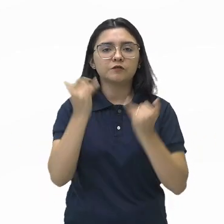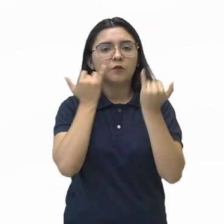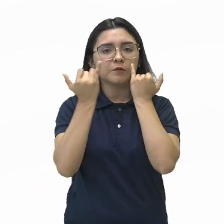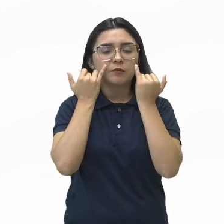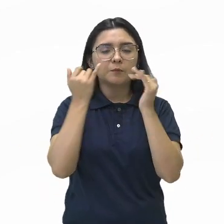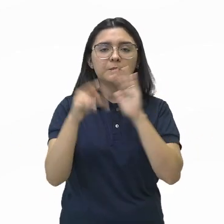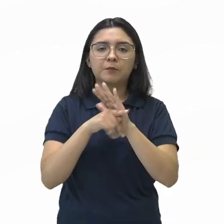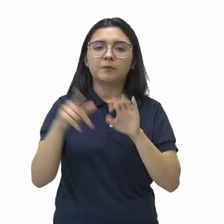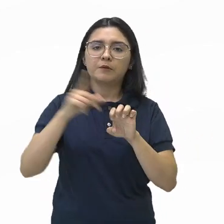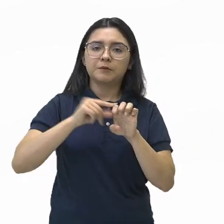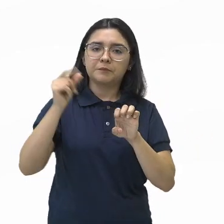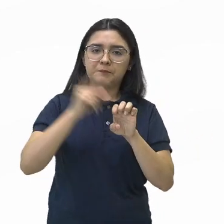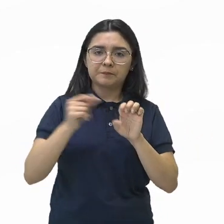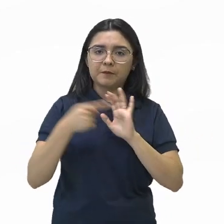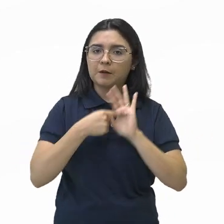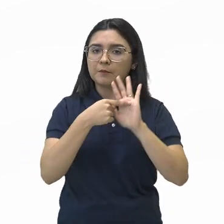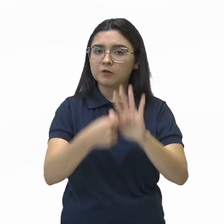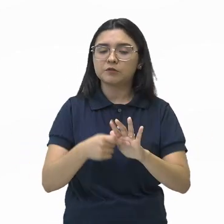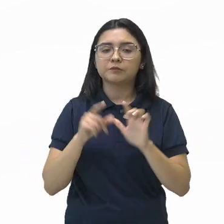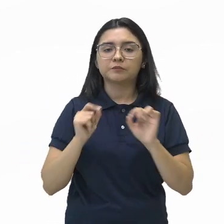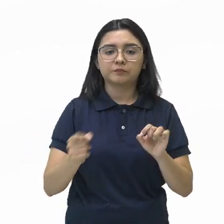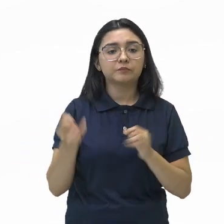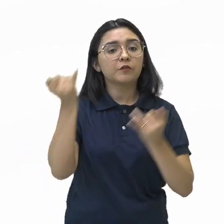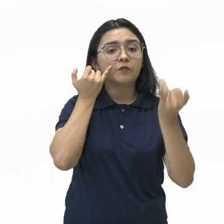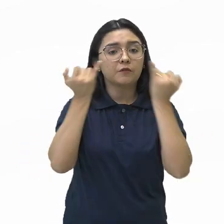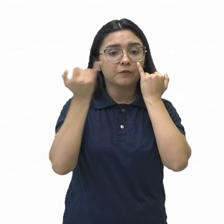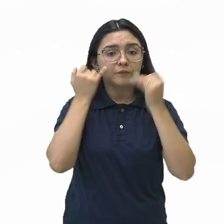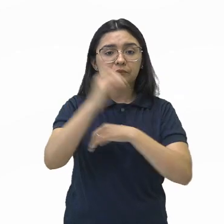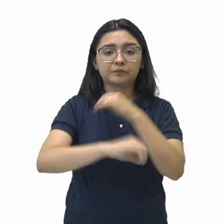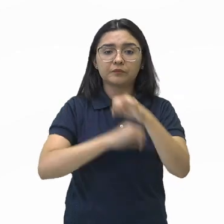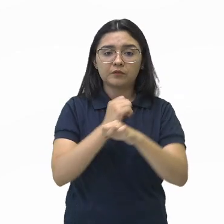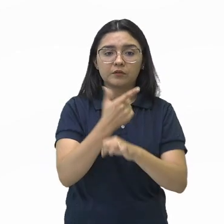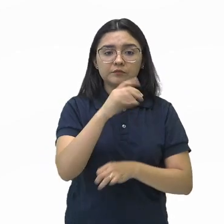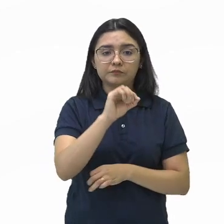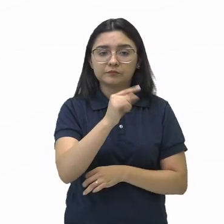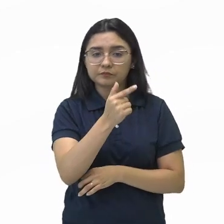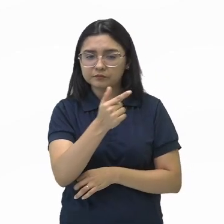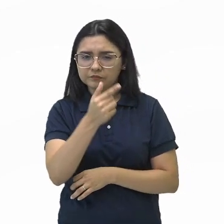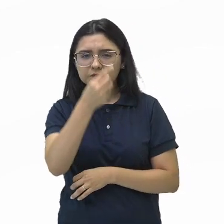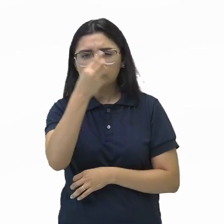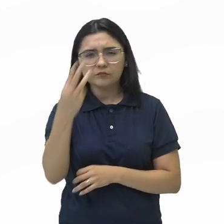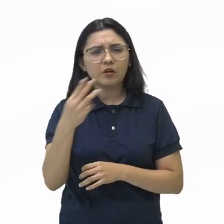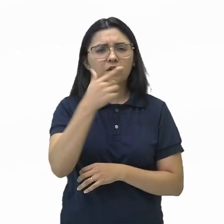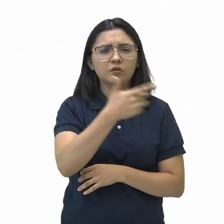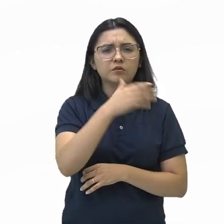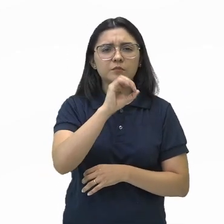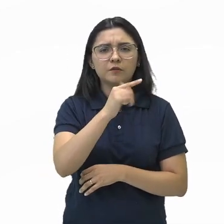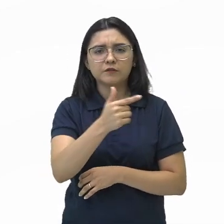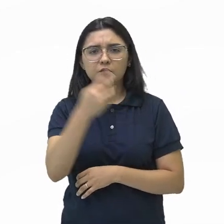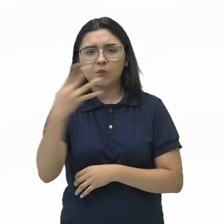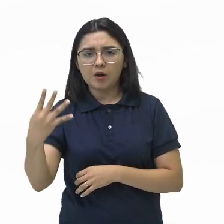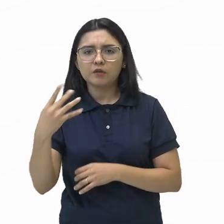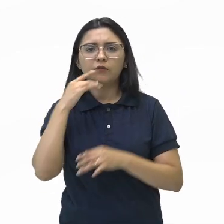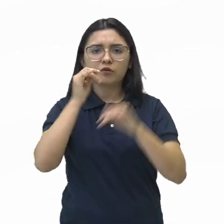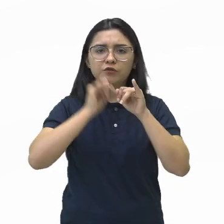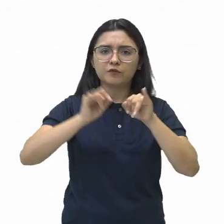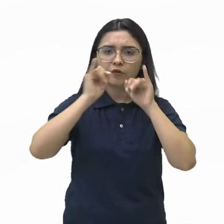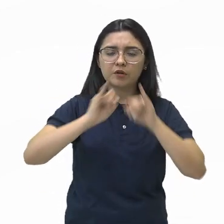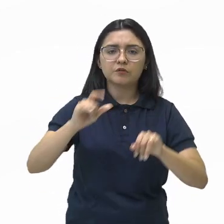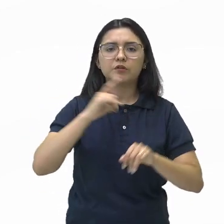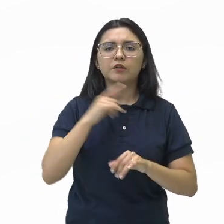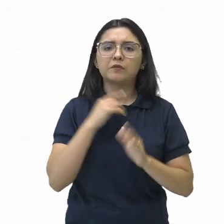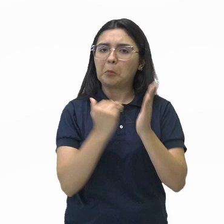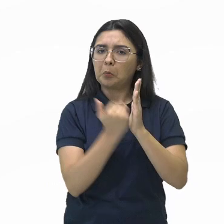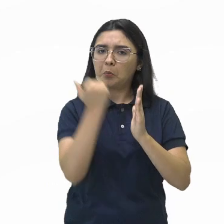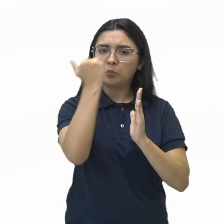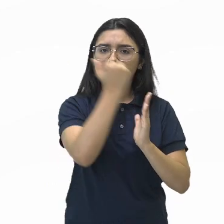do empreendedorismo estão aí, né, dados recentes, 2023, 2024, né, são divulgados em 2024, onde houve um